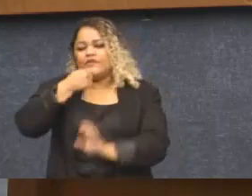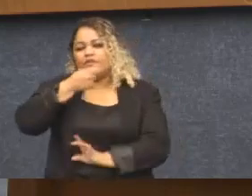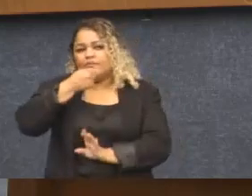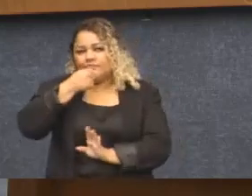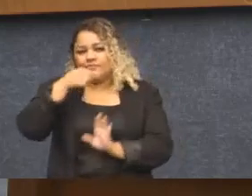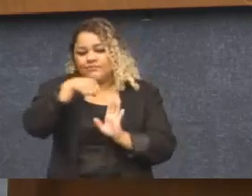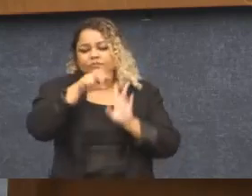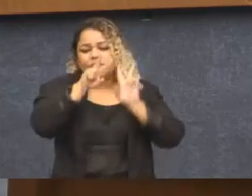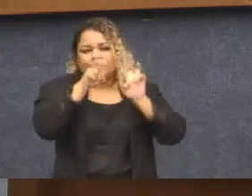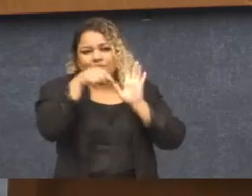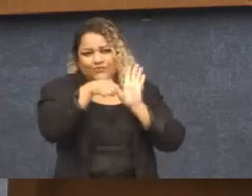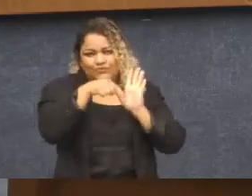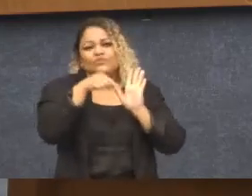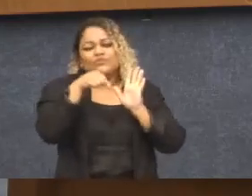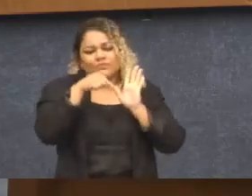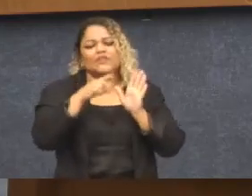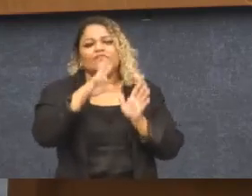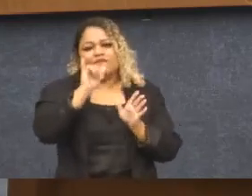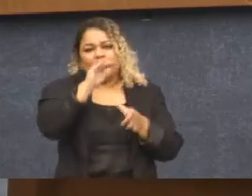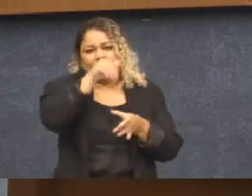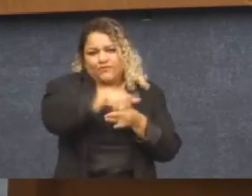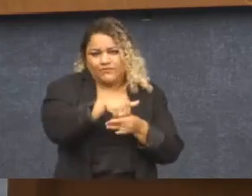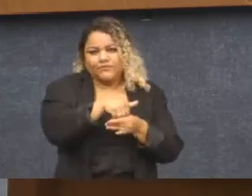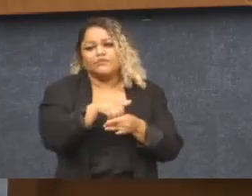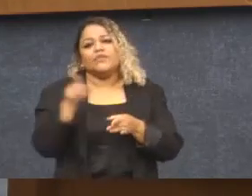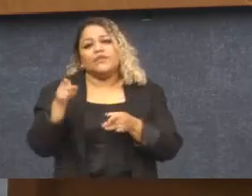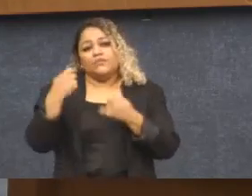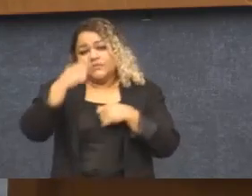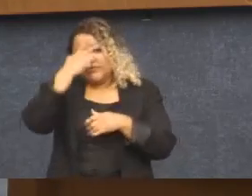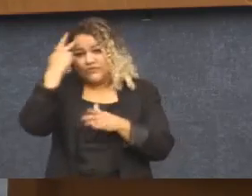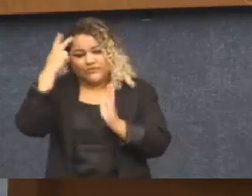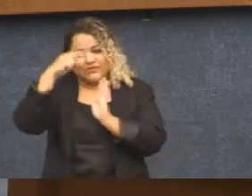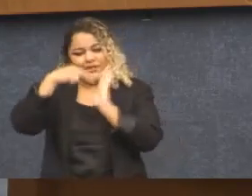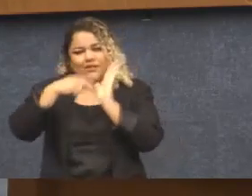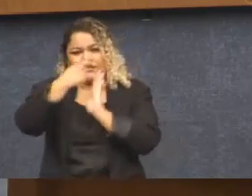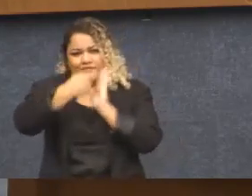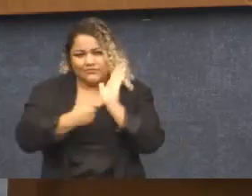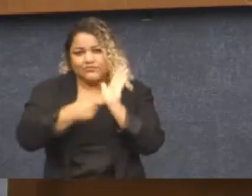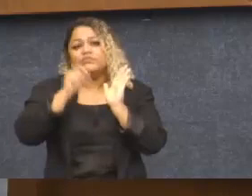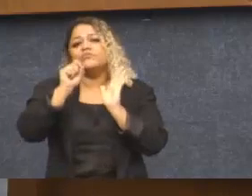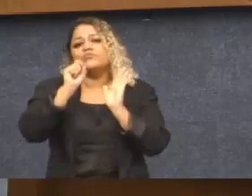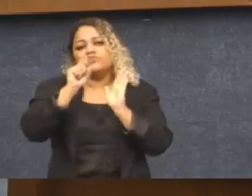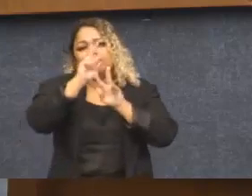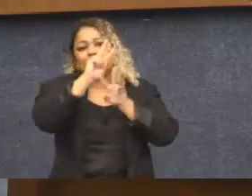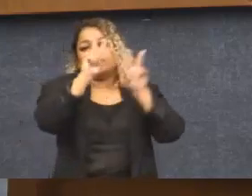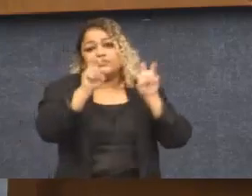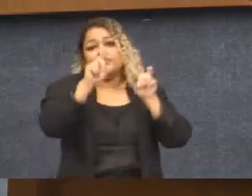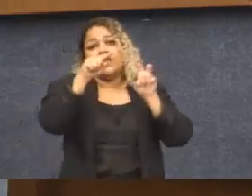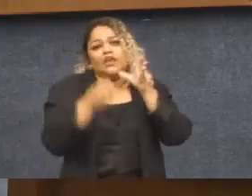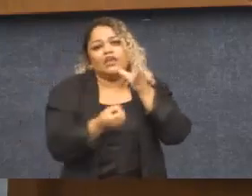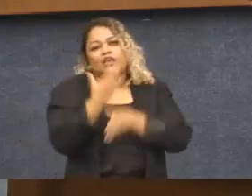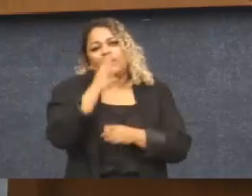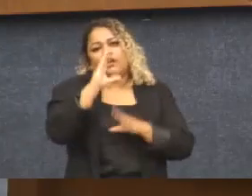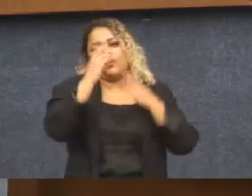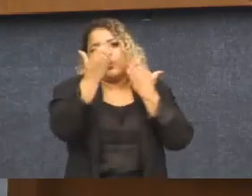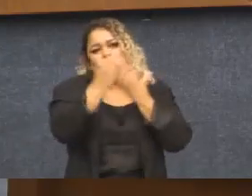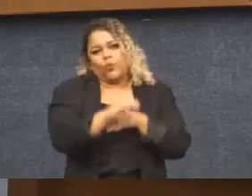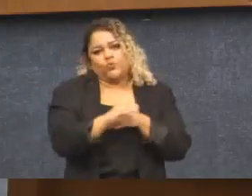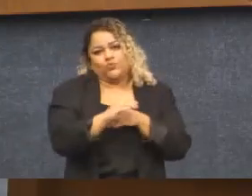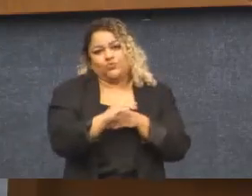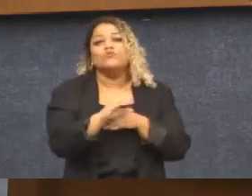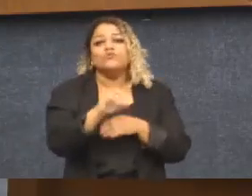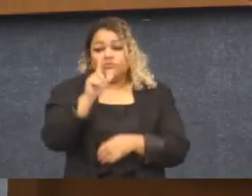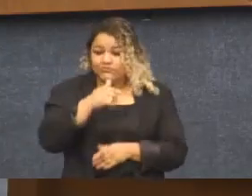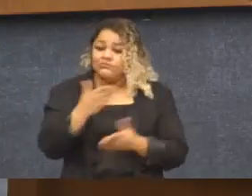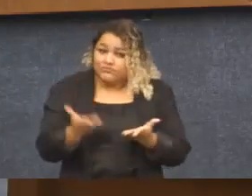votar. E a pessoa precisa ler a matéria e compreender que este tema é a criação de concurso público. É isso que nós